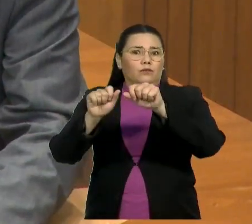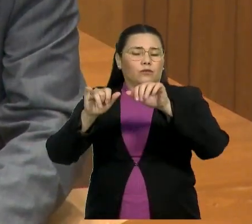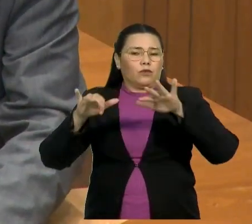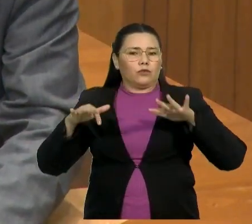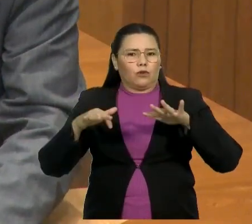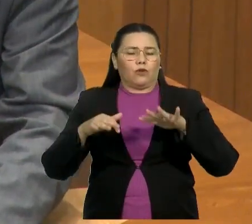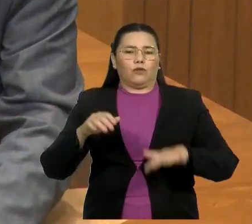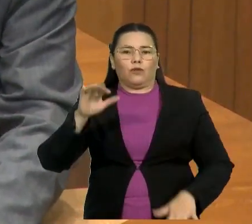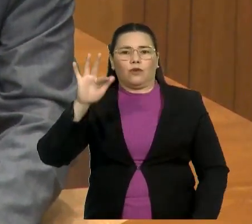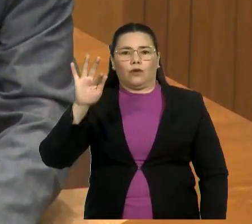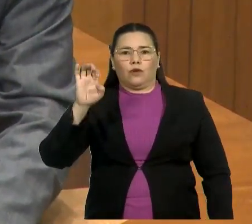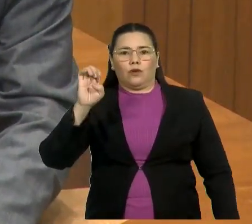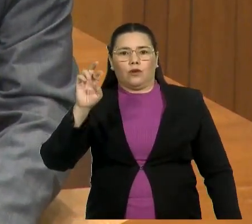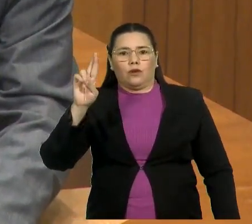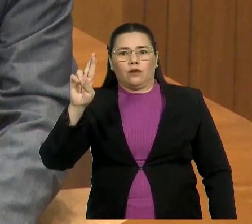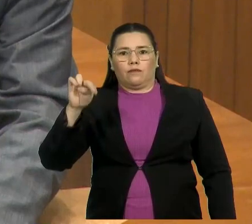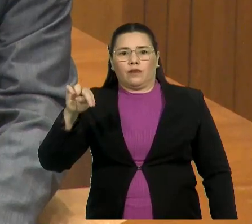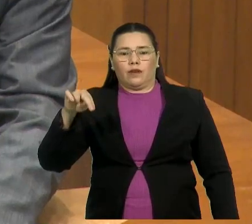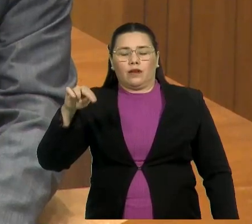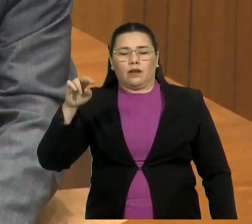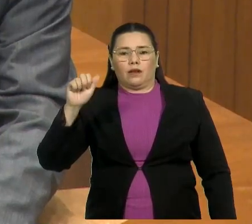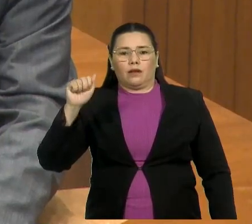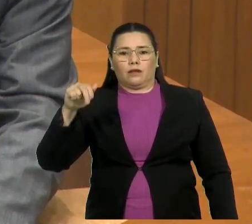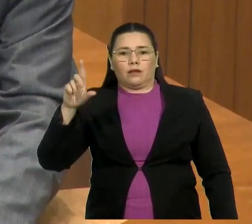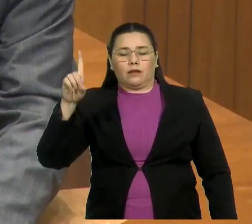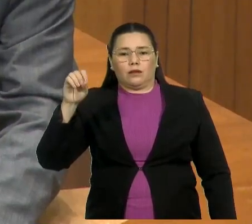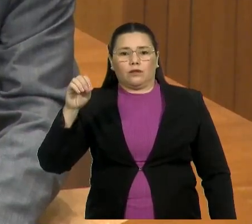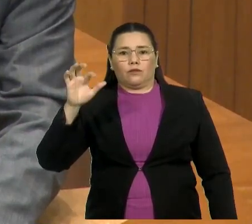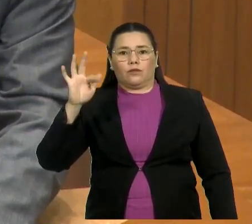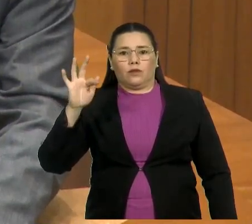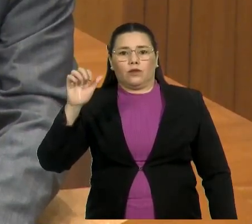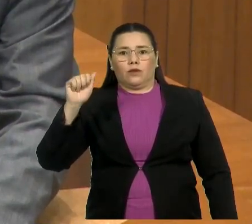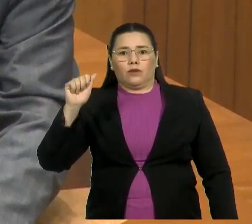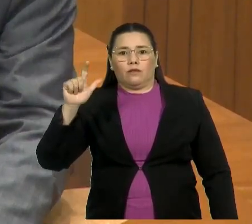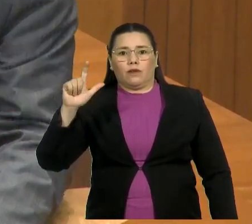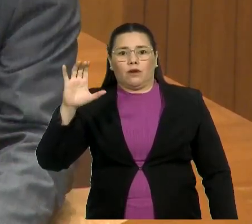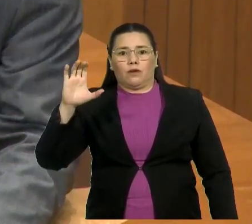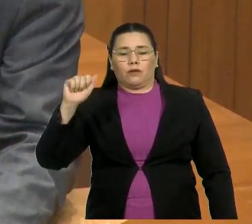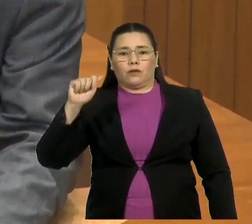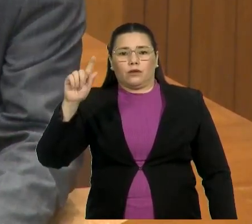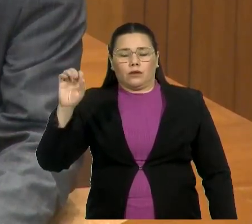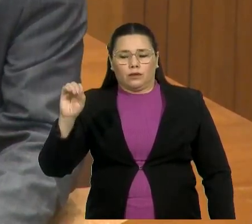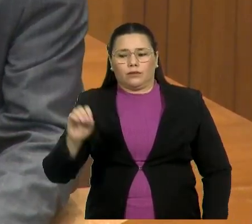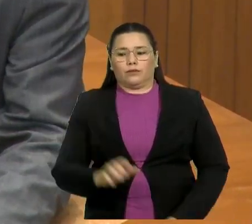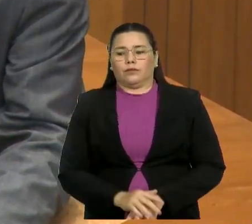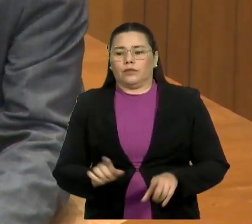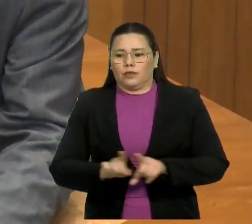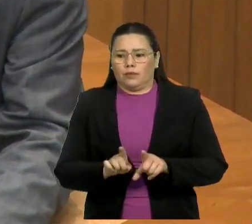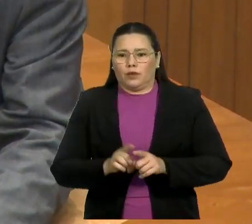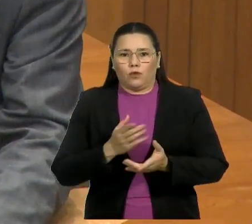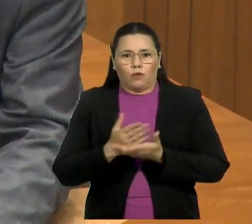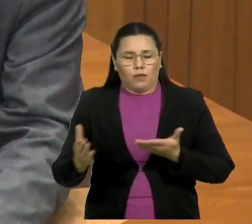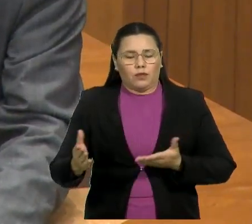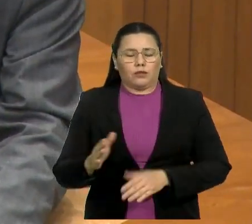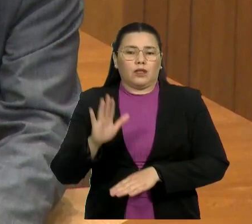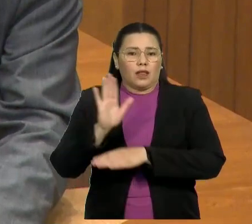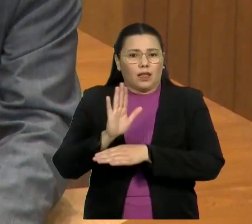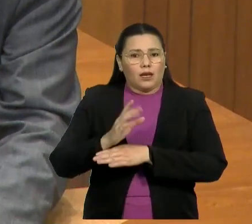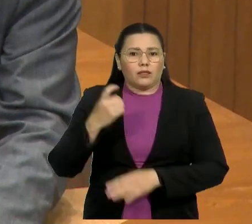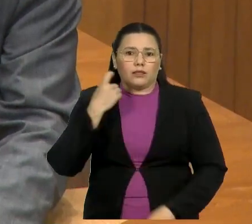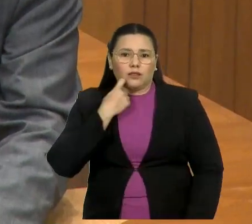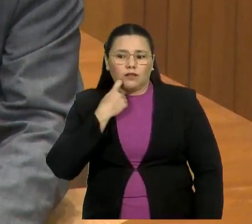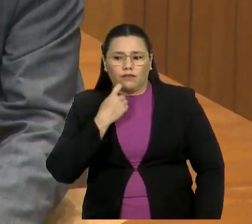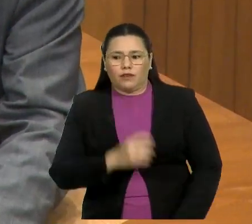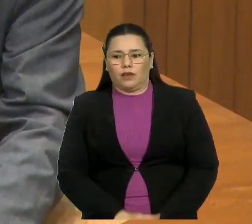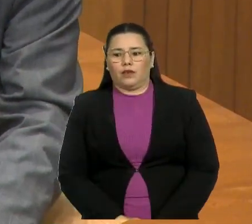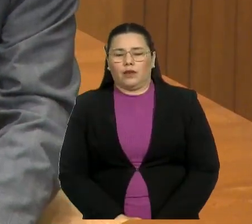e também teremos, no início da tarde de sexta, dois eventos, um no